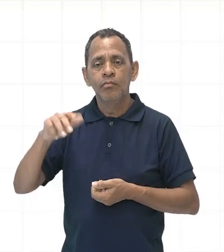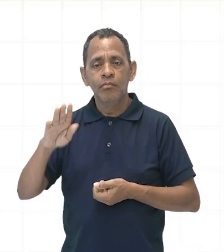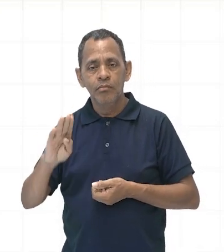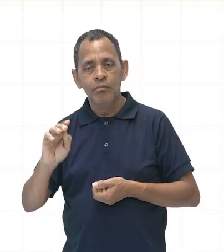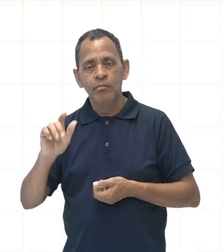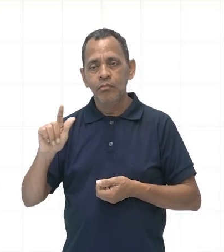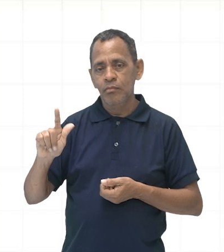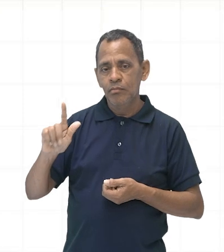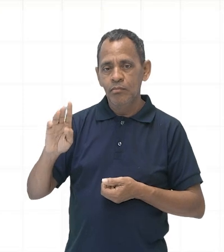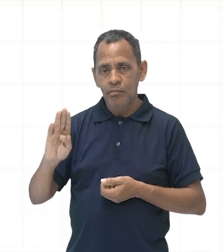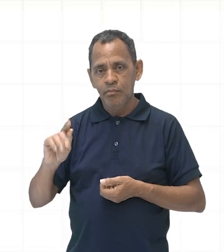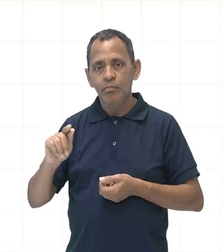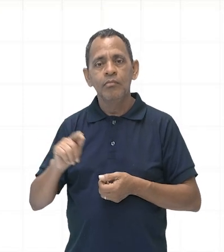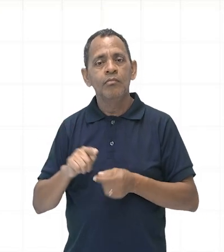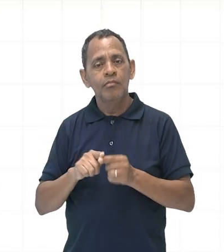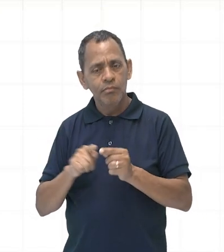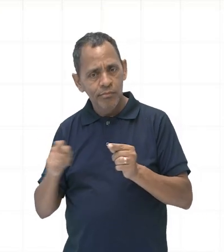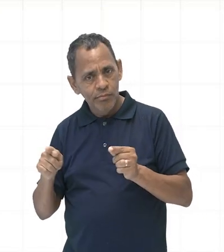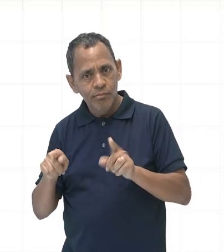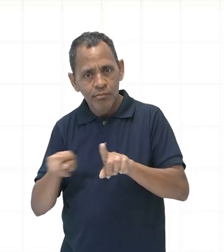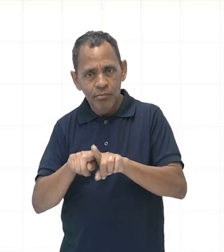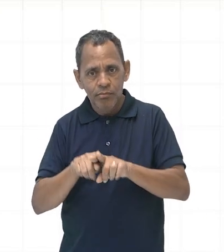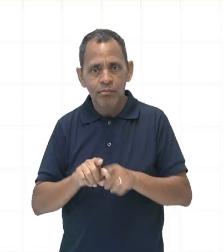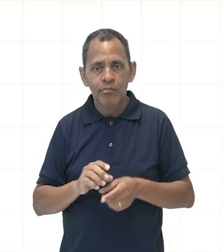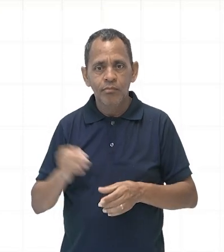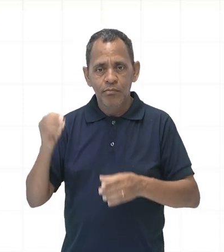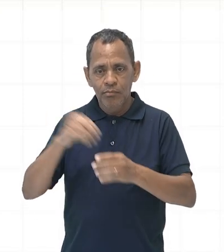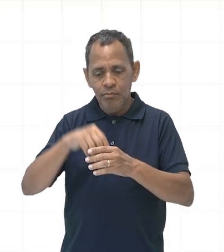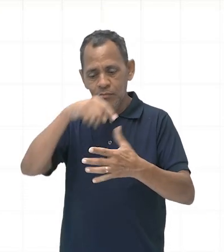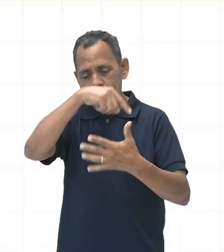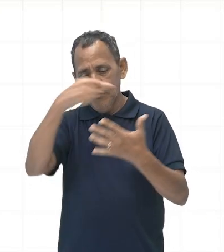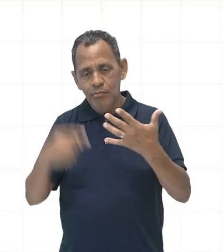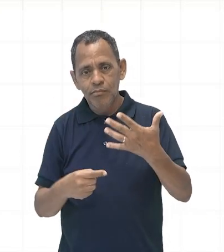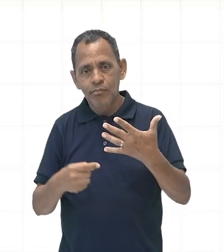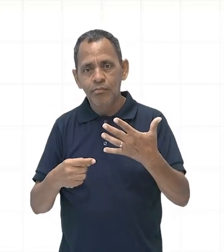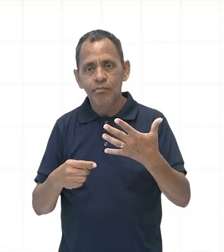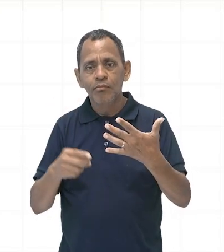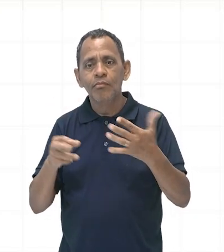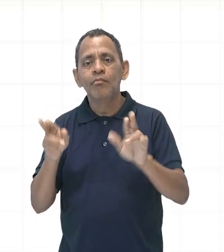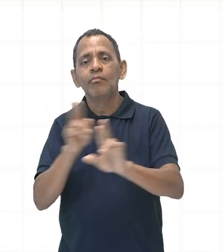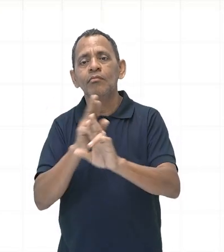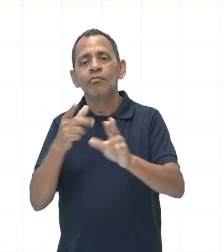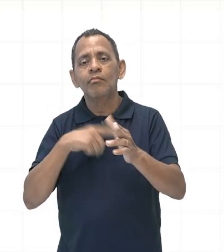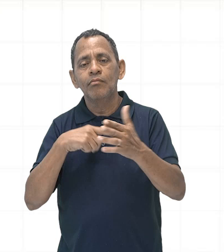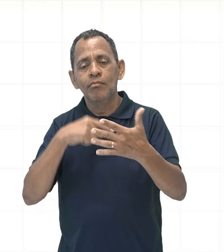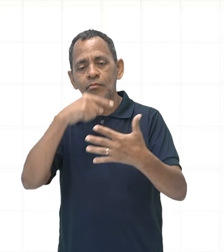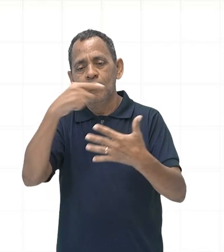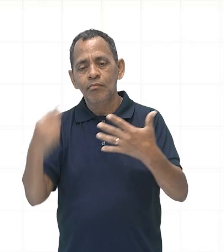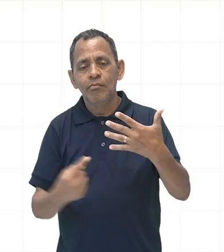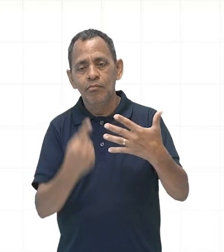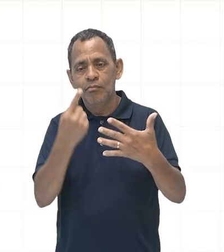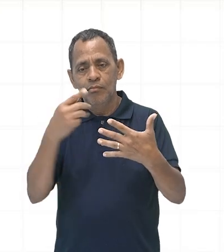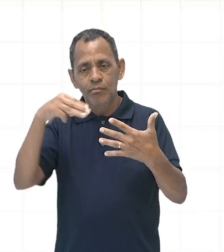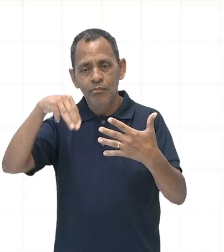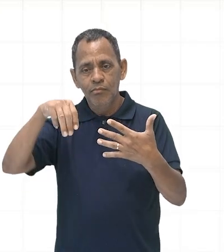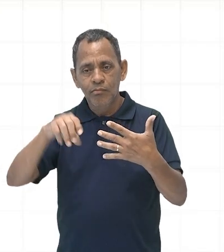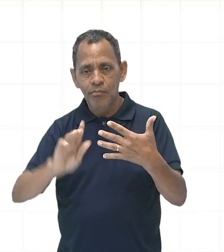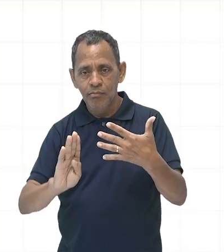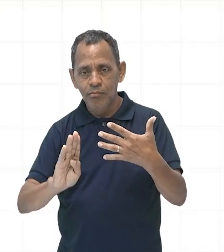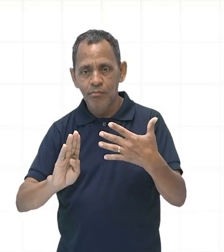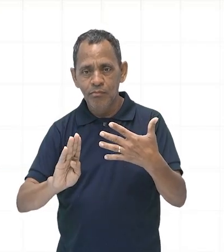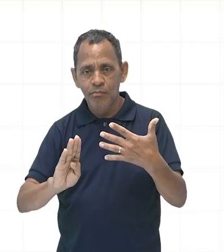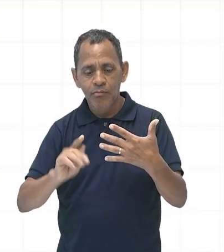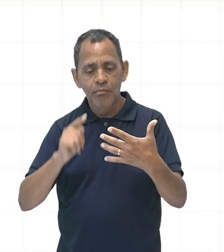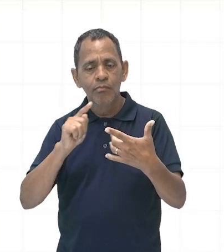GB, etc. Dentre estas alternativas, qual corresponde ao valor equivalente a 1 megabyte? Né? Então, será se